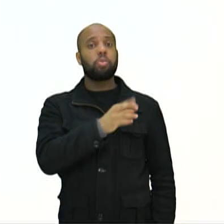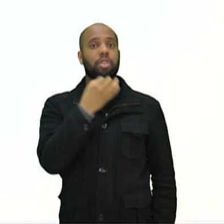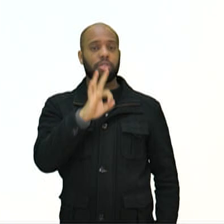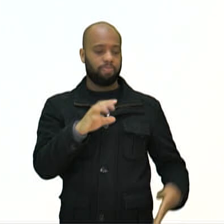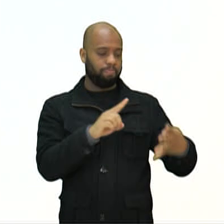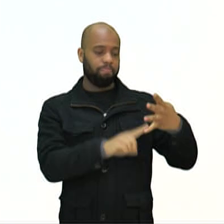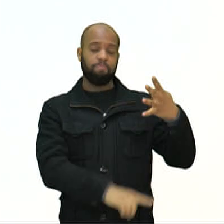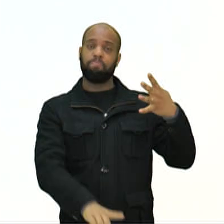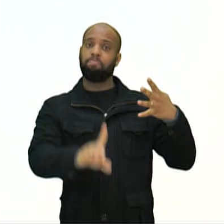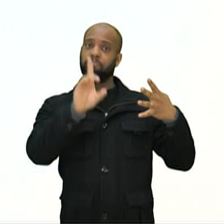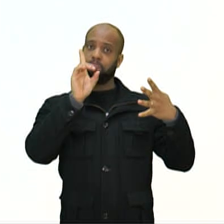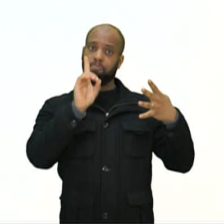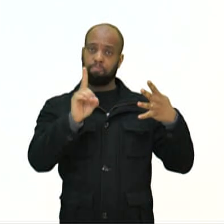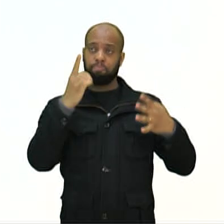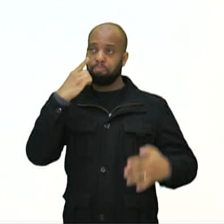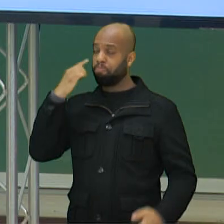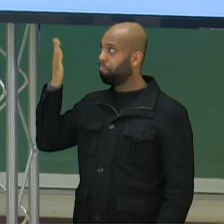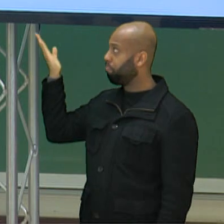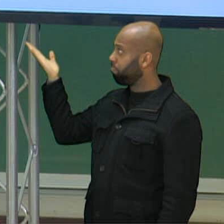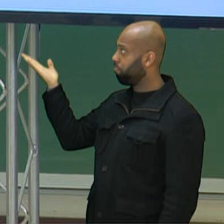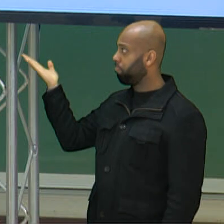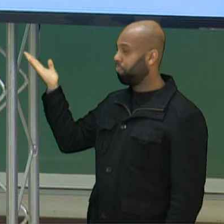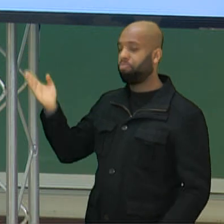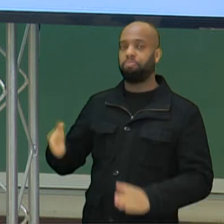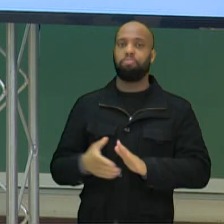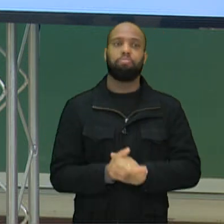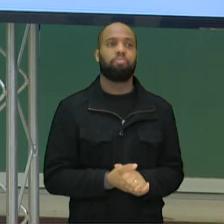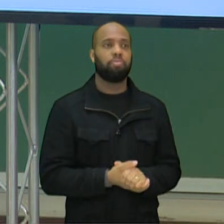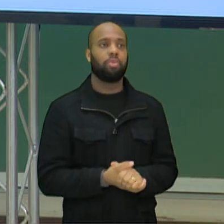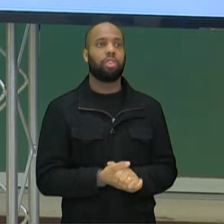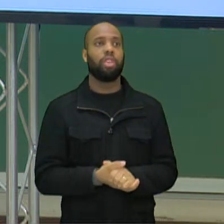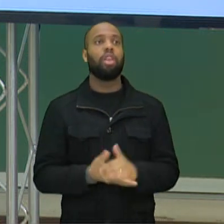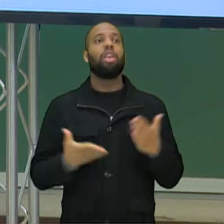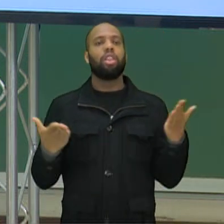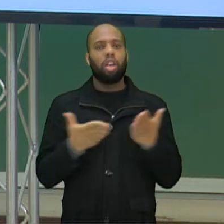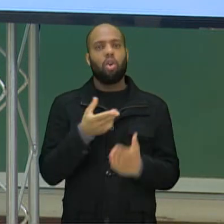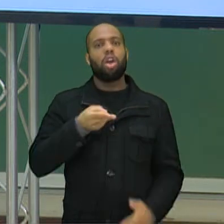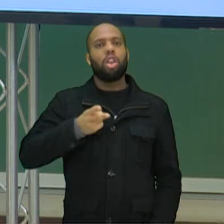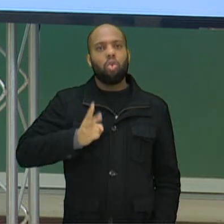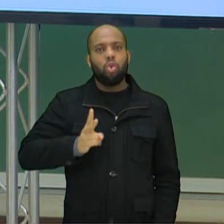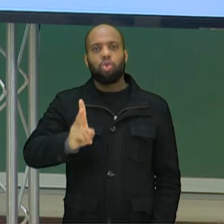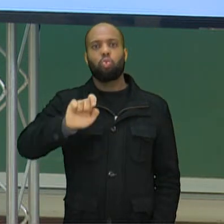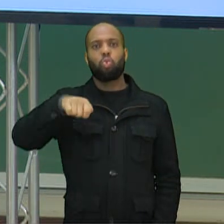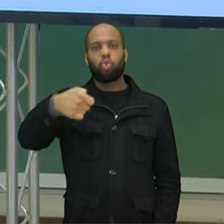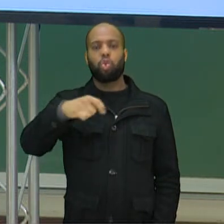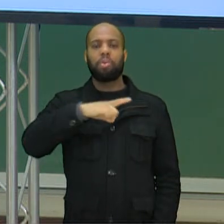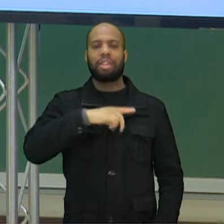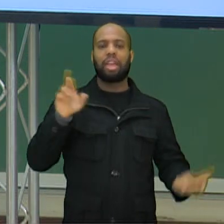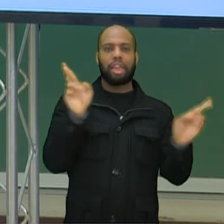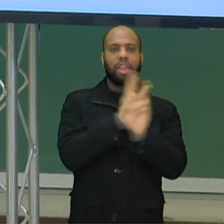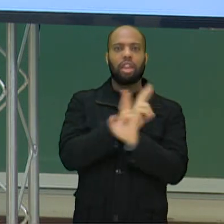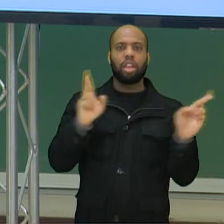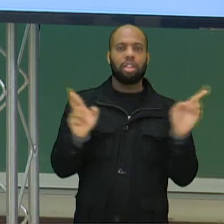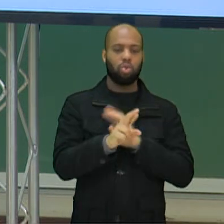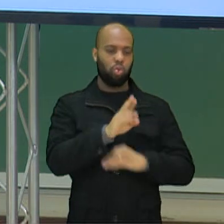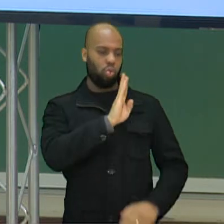é nódulo sinoatrial. E ainda falando sobre a relação do sistema